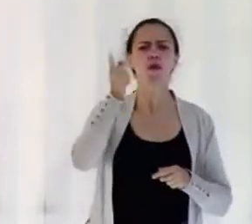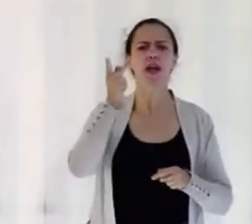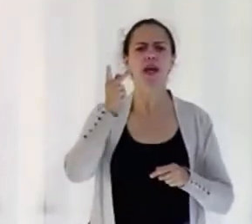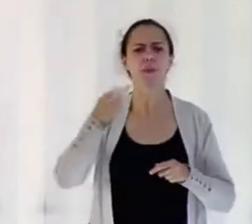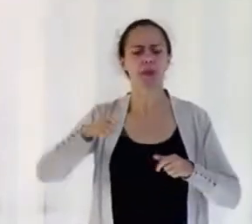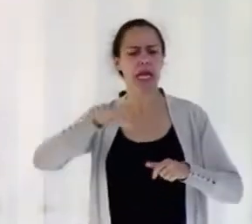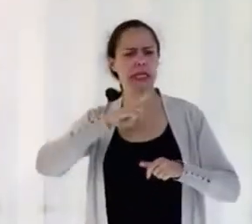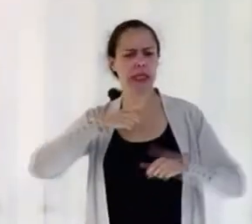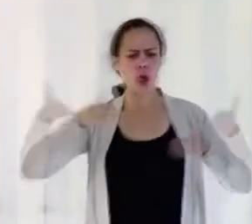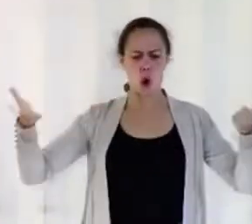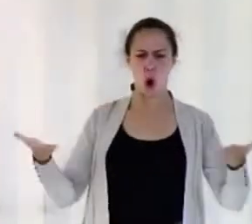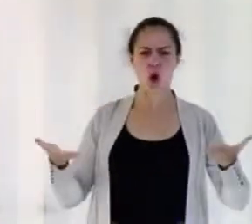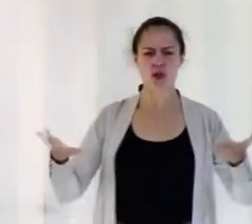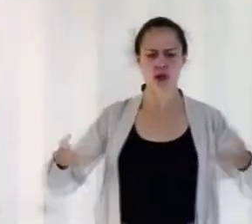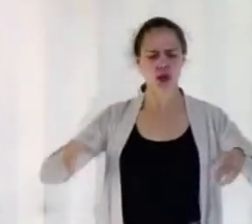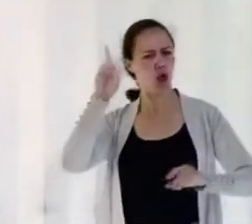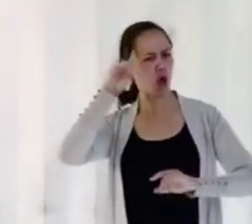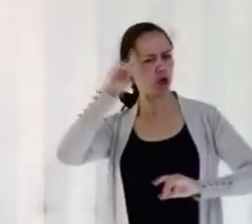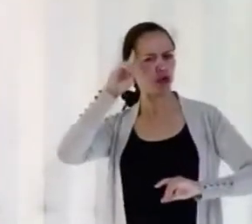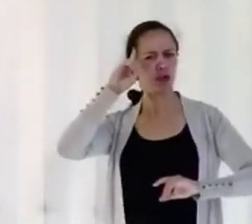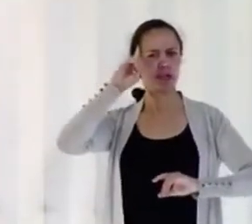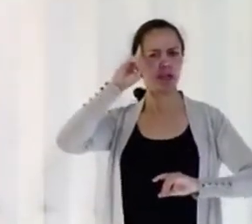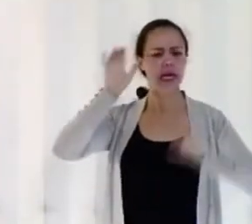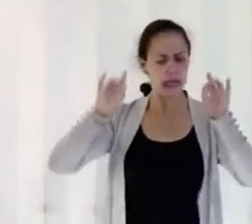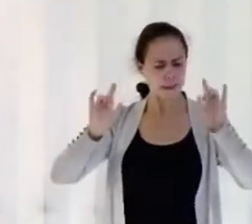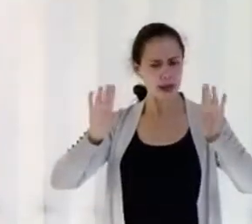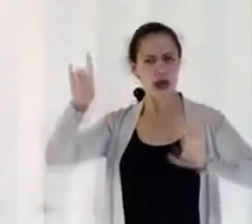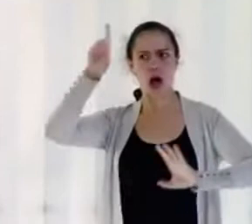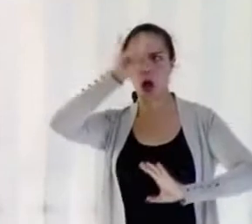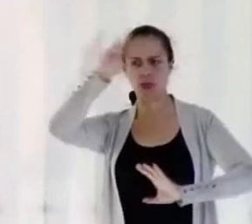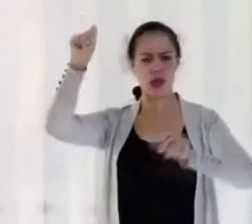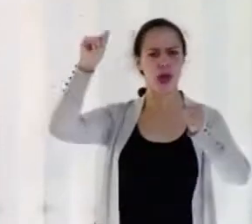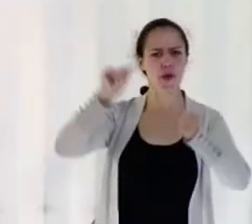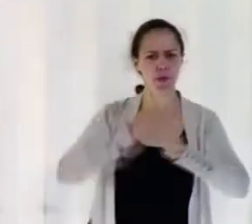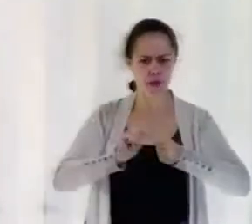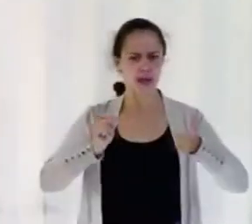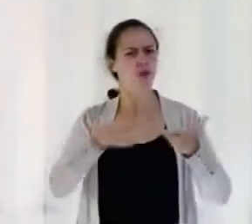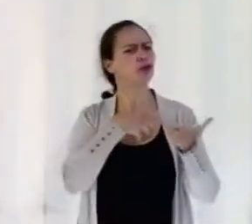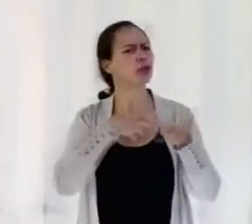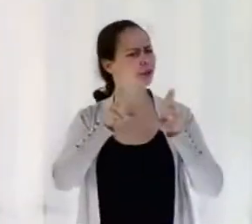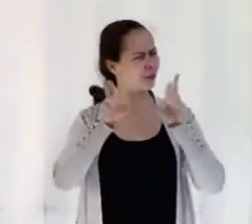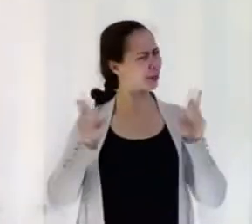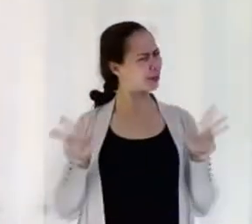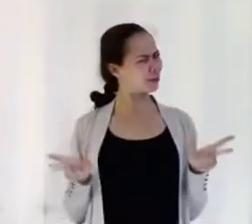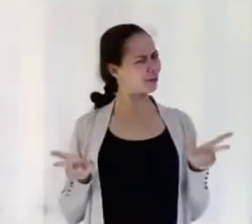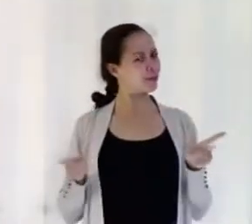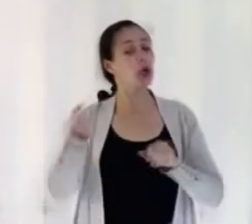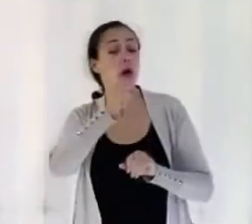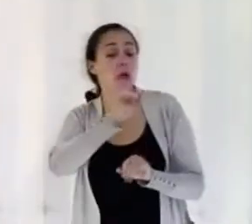Senhor fez. Lembraram de alguém? E se eu falar assim: e aí, gente